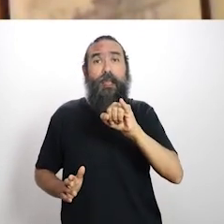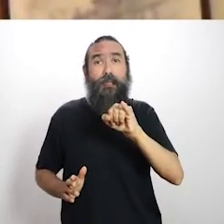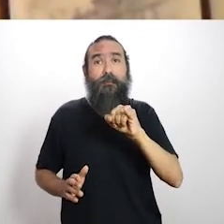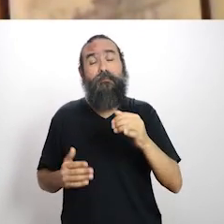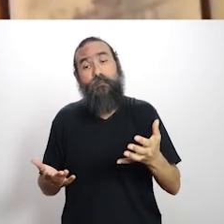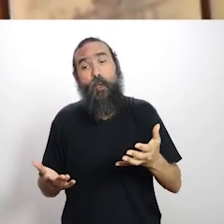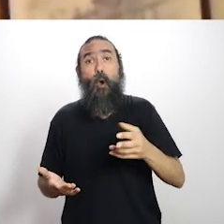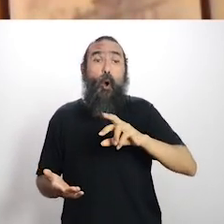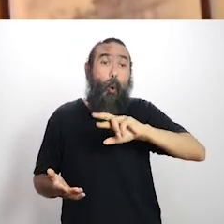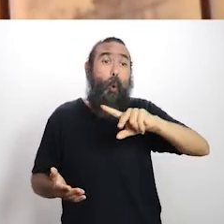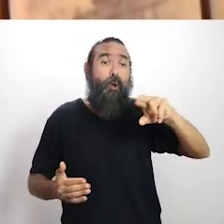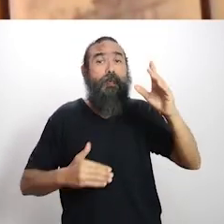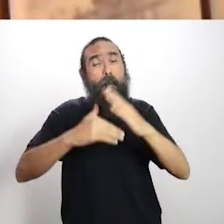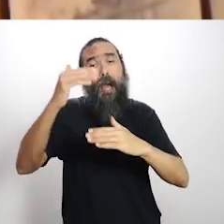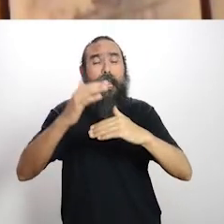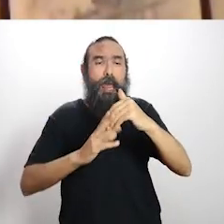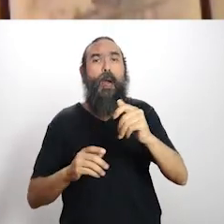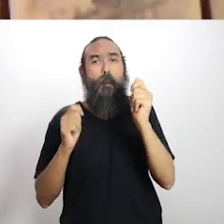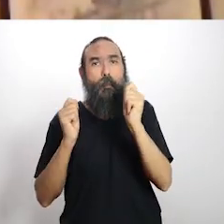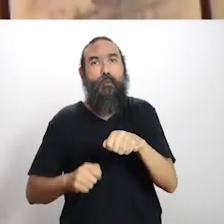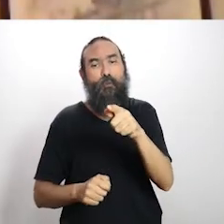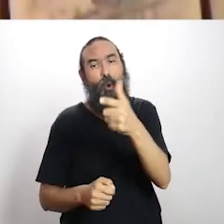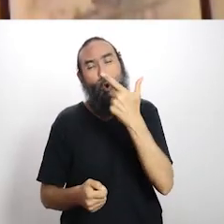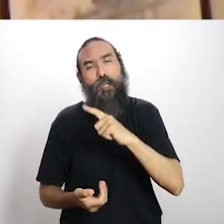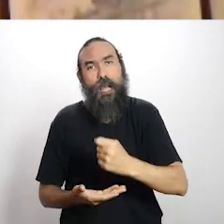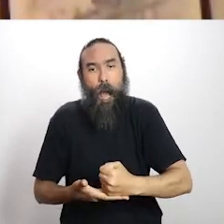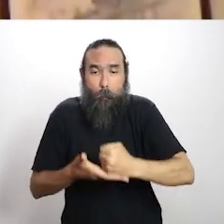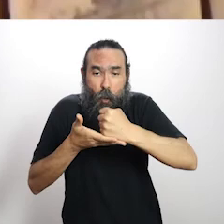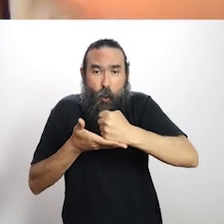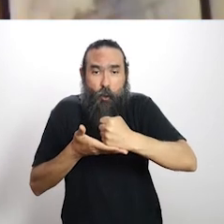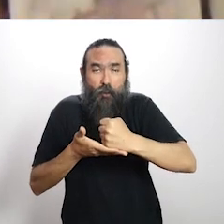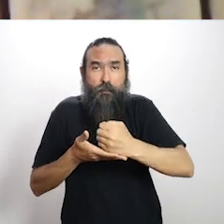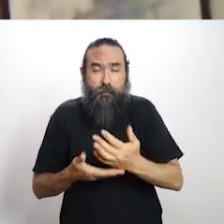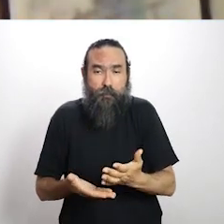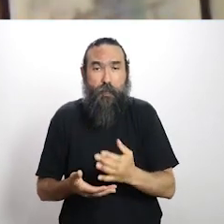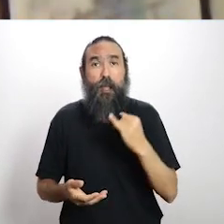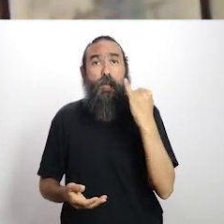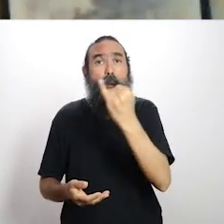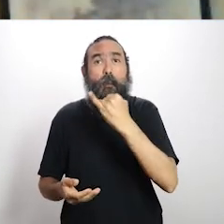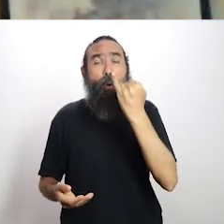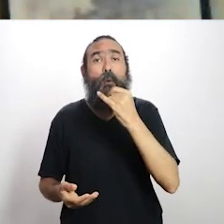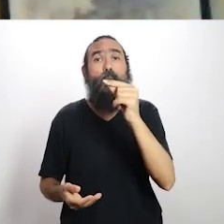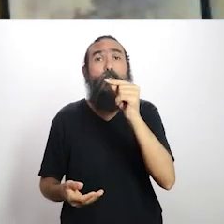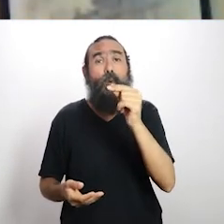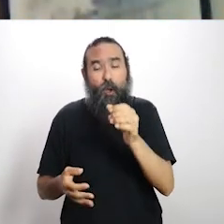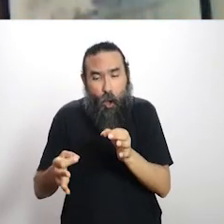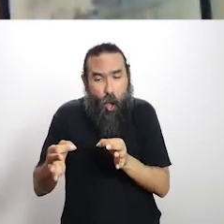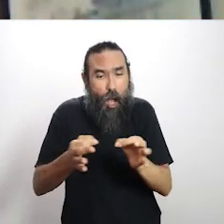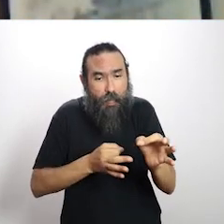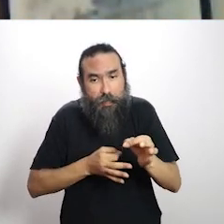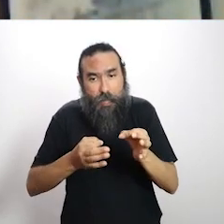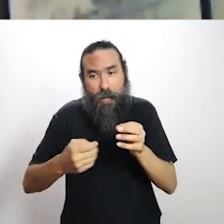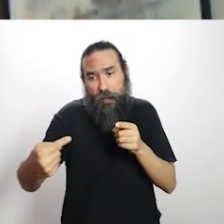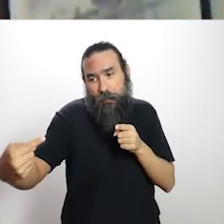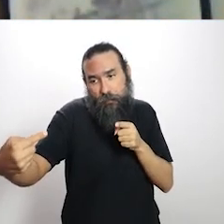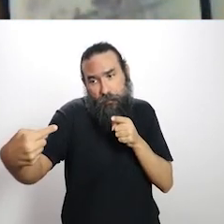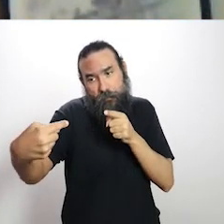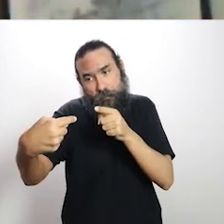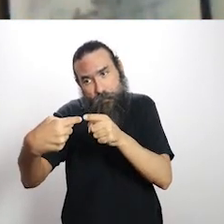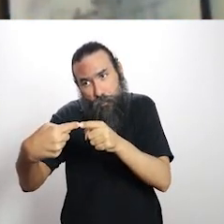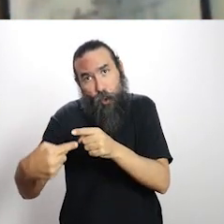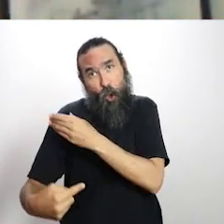regulamentação inclusive porque os estados podem complementar os espaços caso o